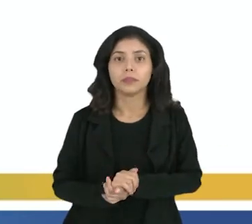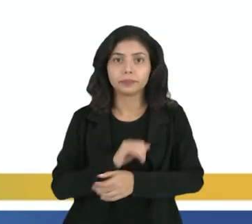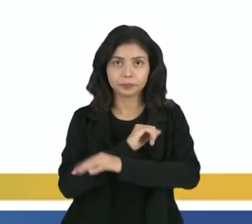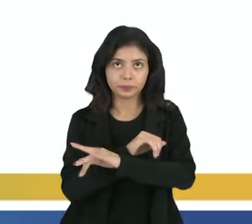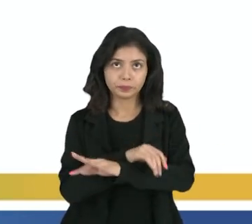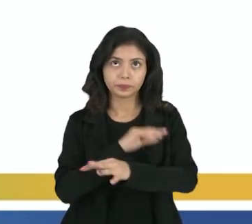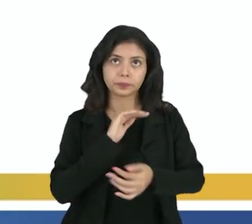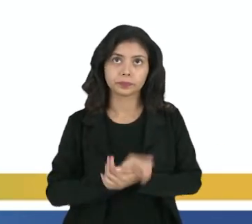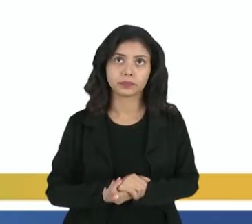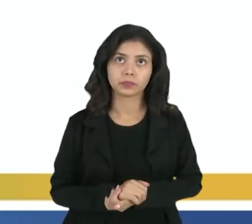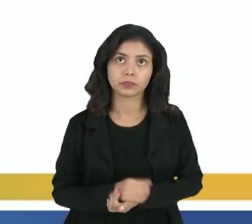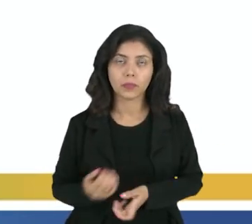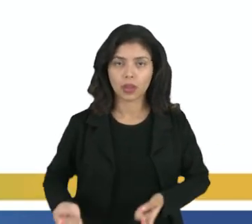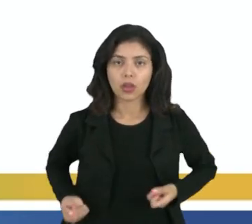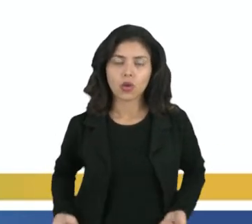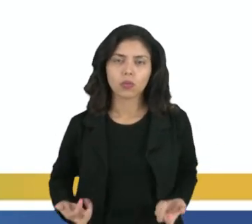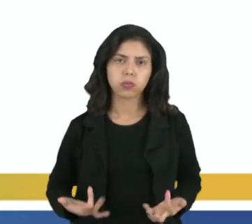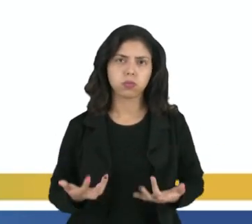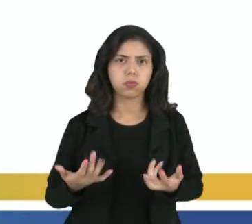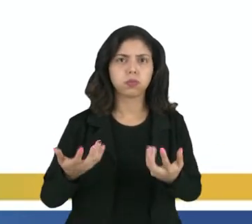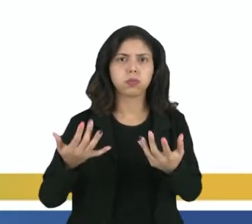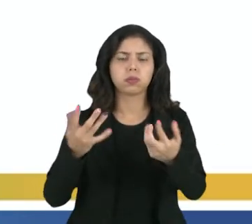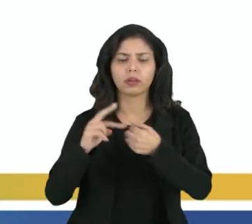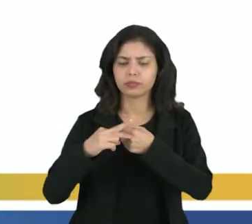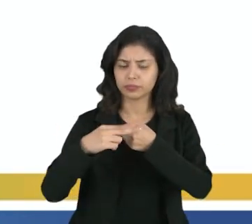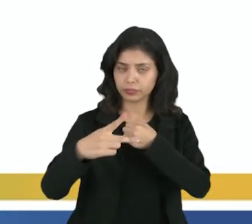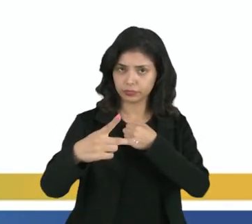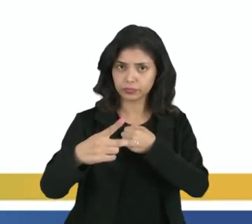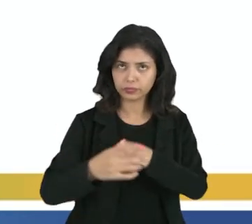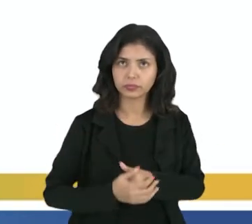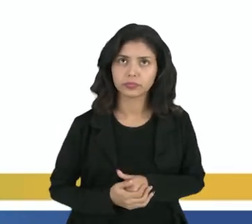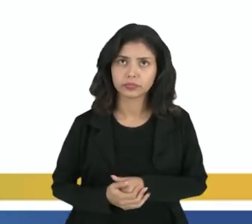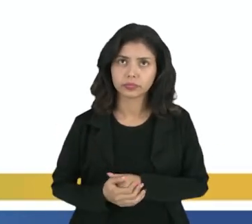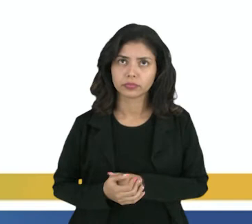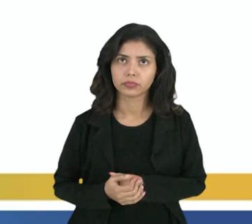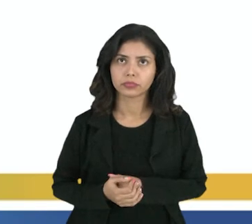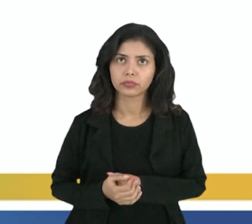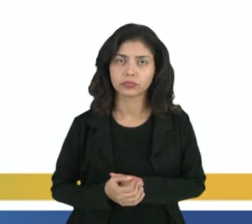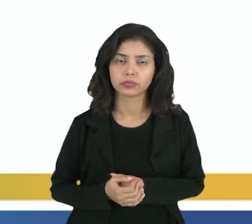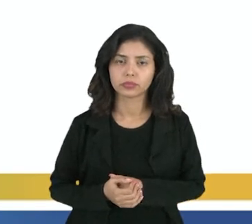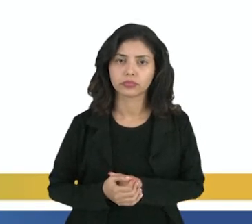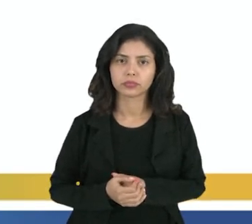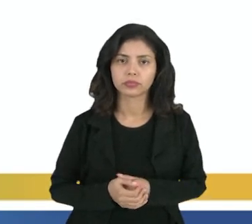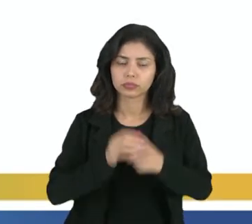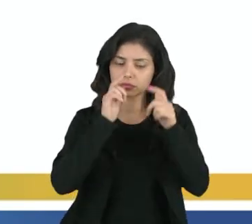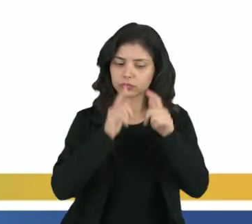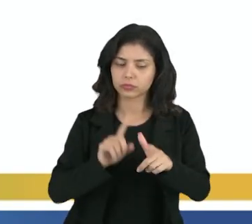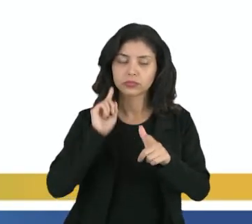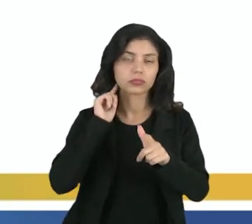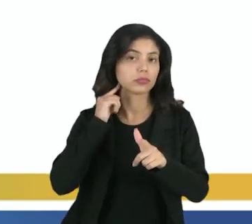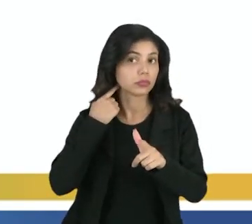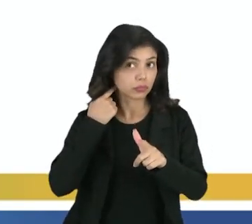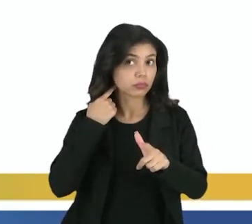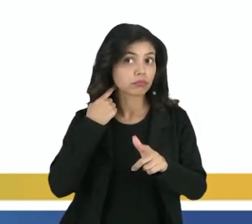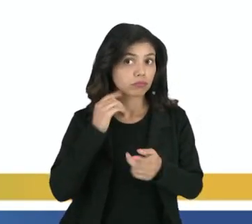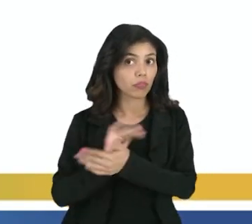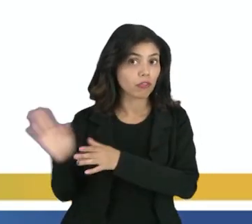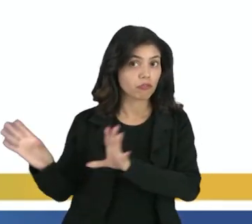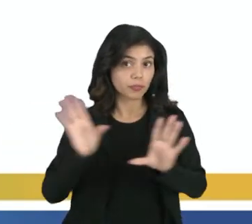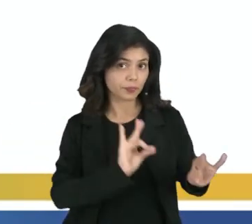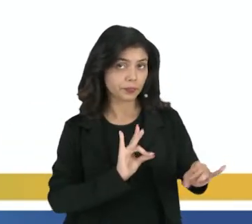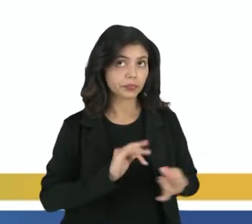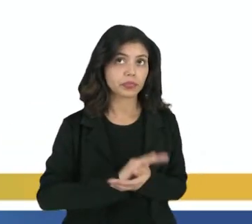chuva. E o que acontece? Quais as consequências de onde esses poluentes atmosféricos